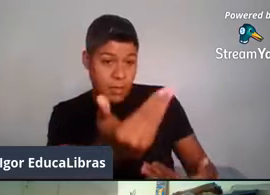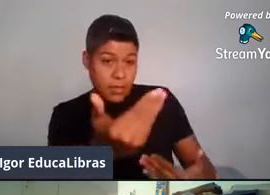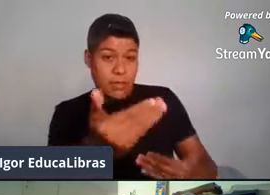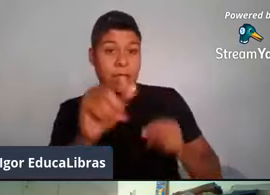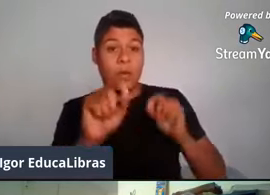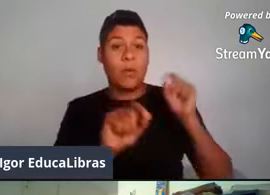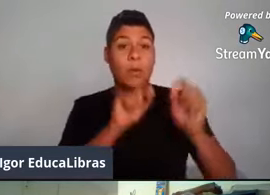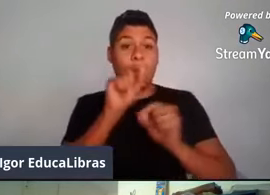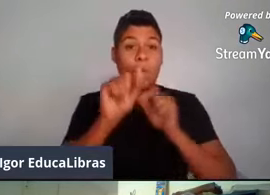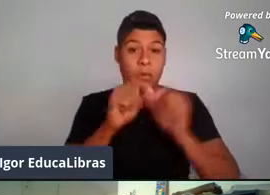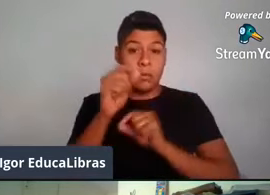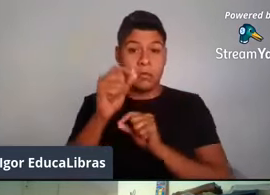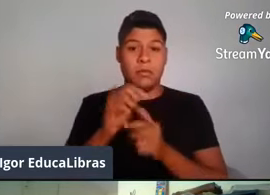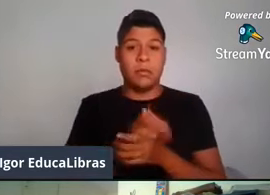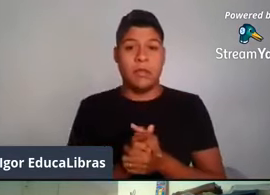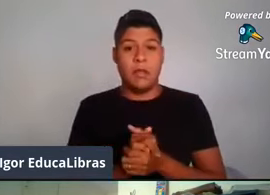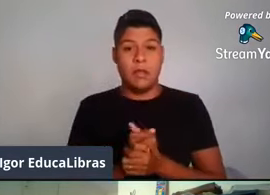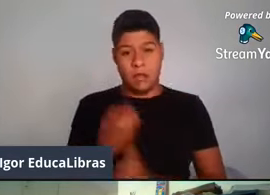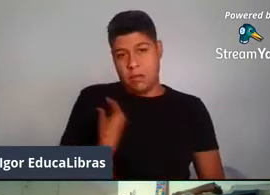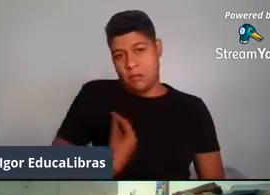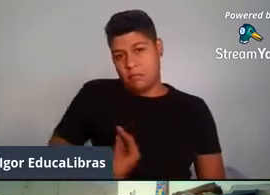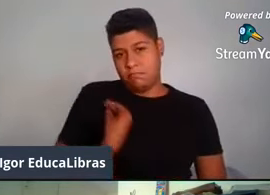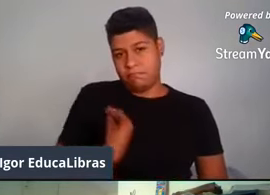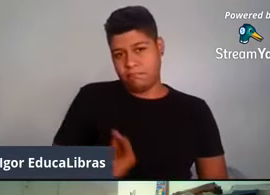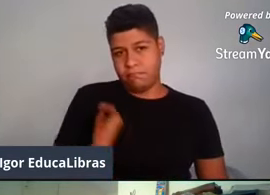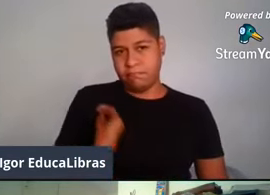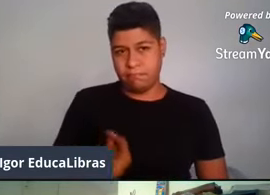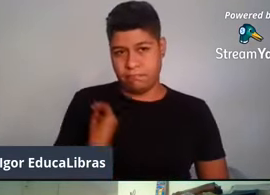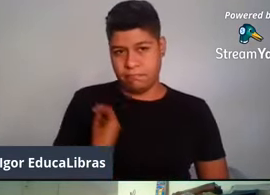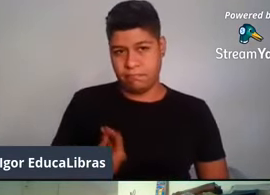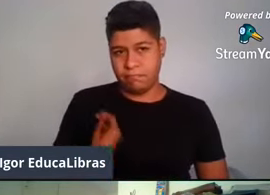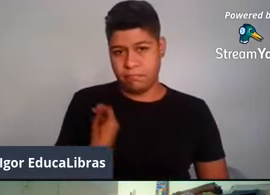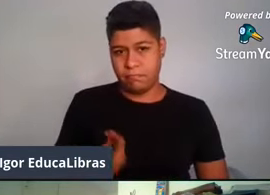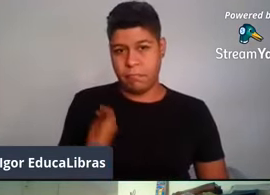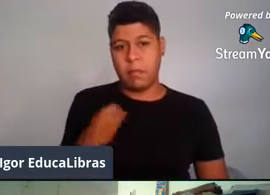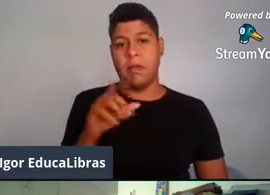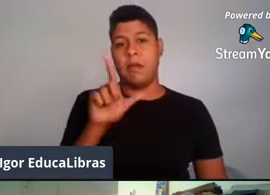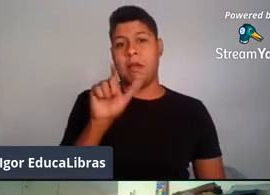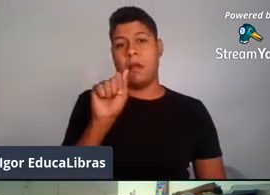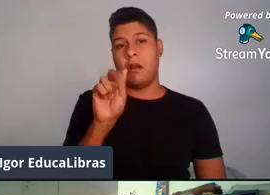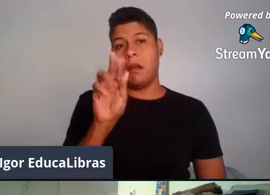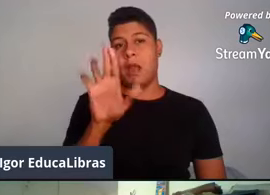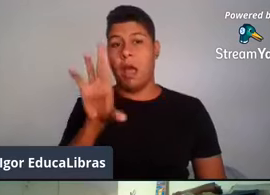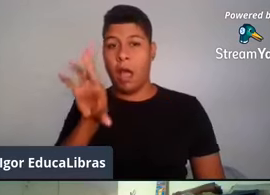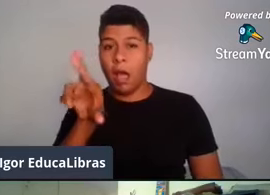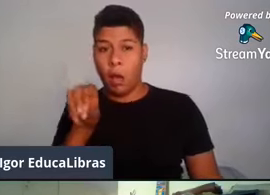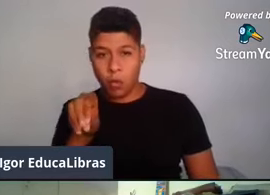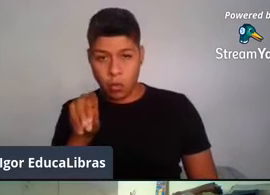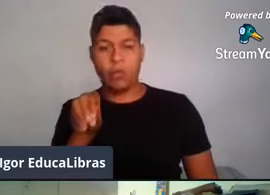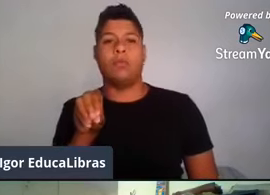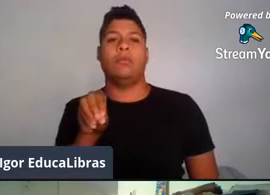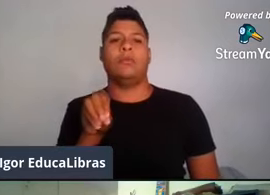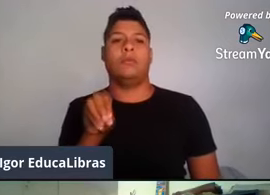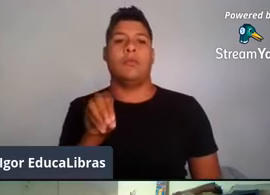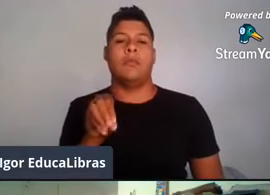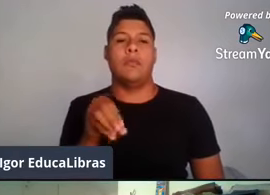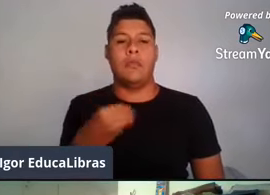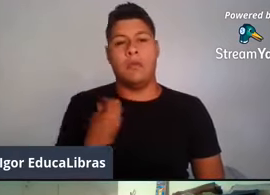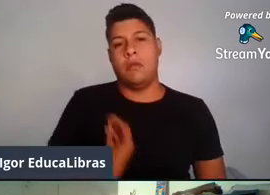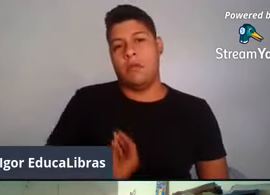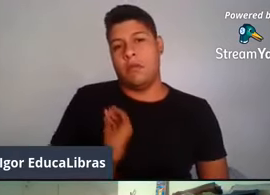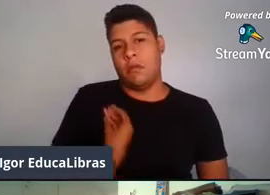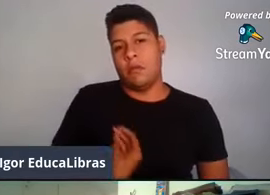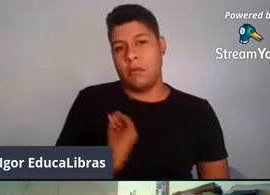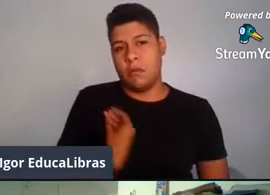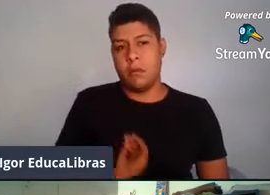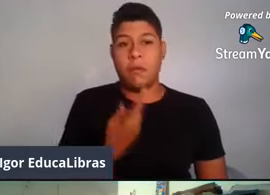a sua presença, doutor Lauro, vou lhe chamar agora de Lauro, a partir de agora, para facilitar. Vamos